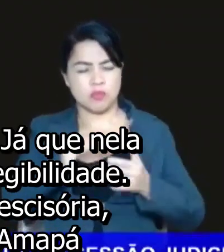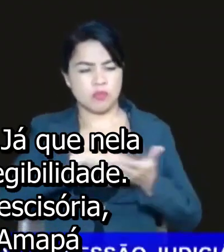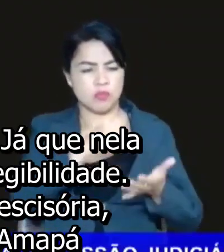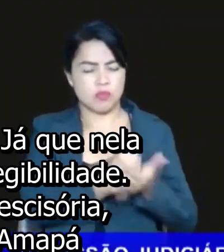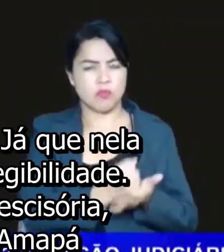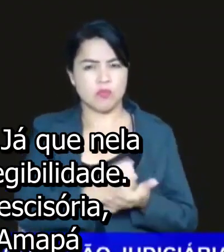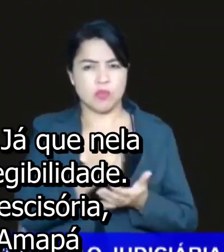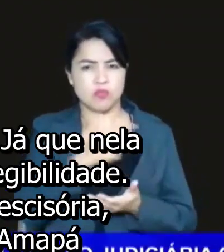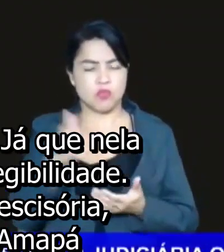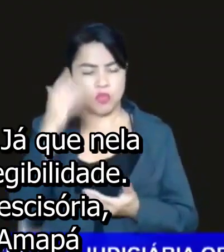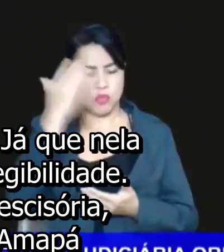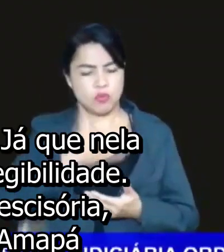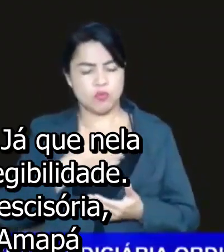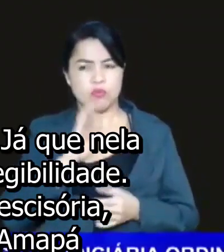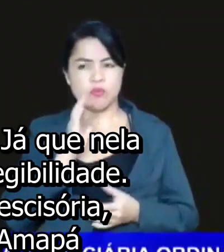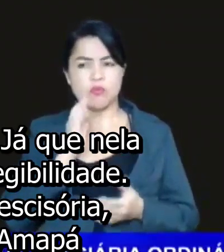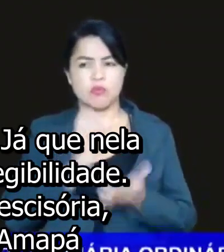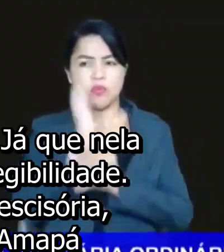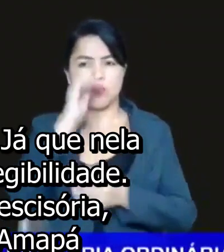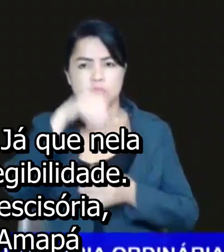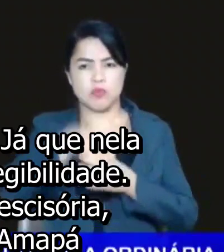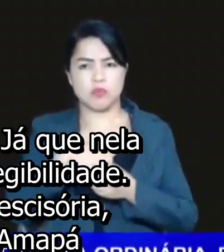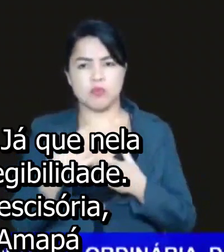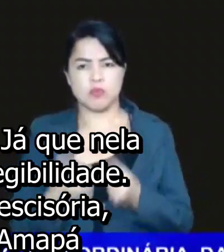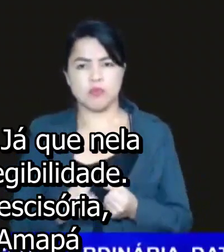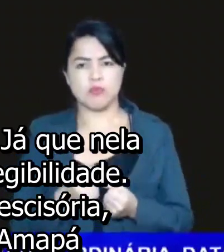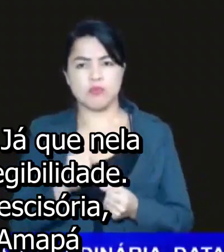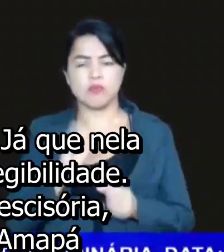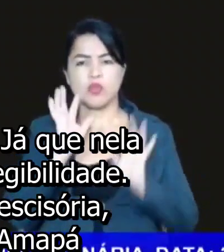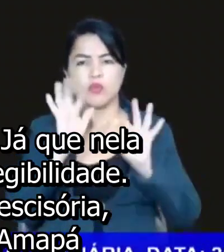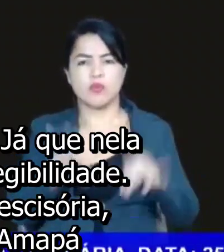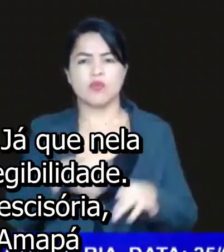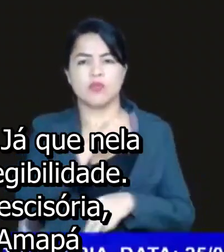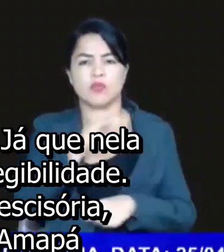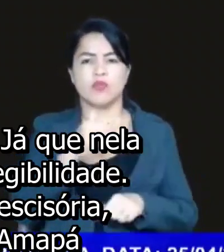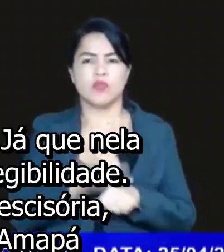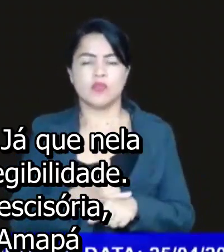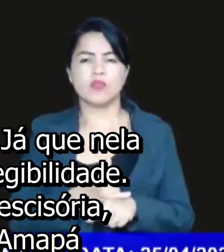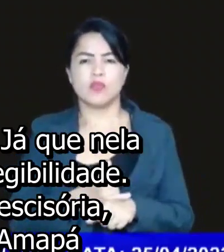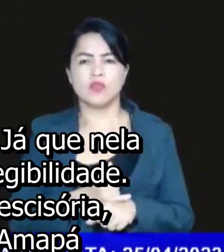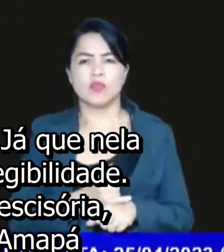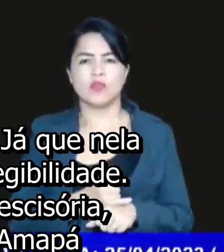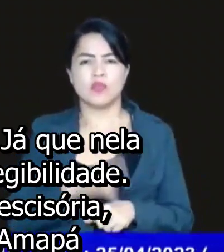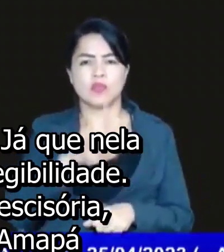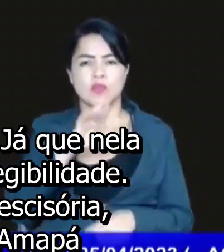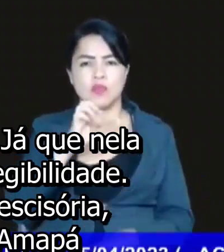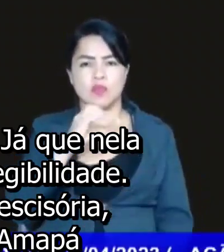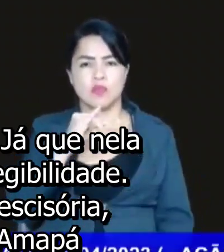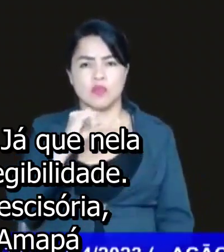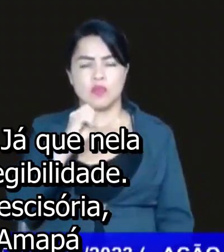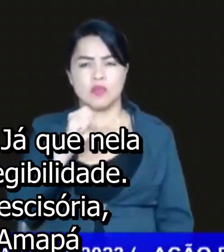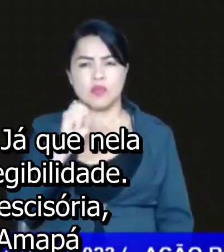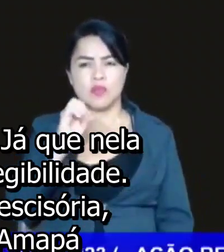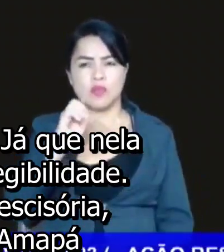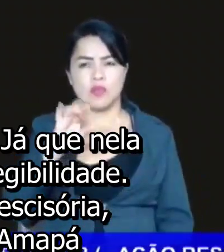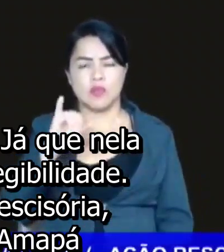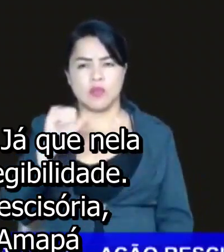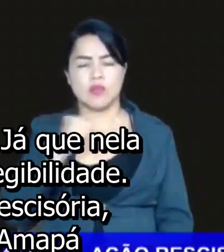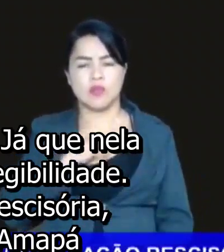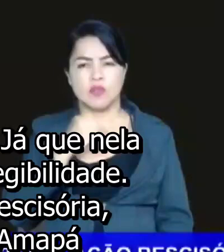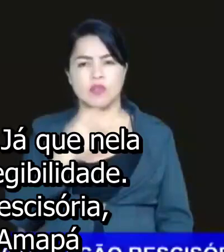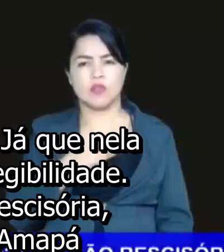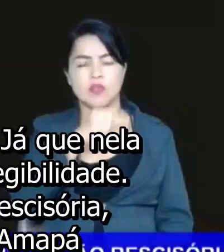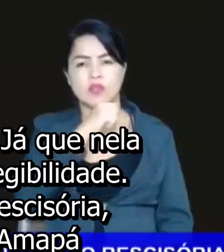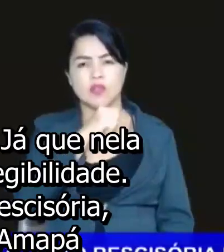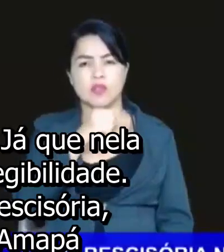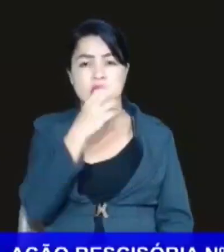de inelegibilidade. E, por fim, ação rescisória, agravo regimental na ação rescisória 392 do Amapá,